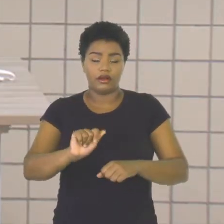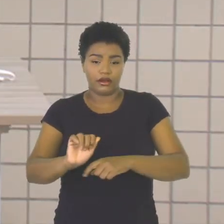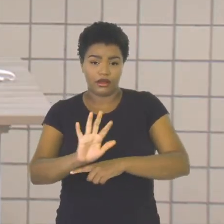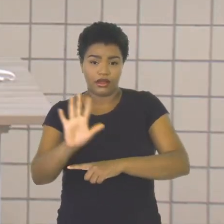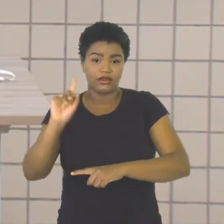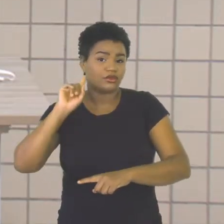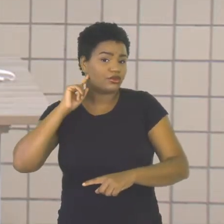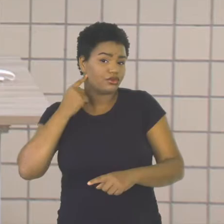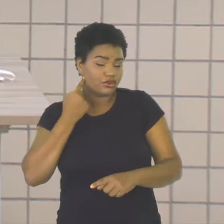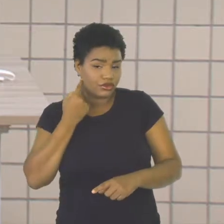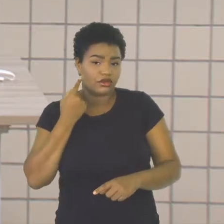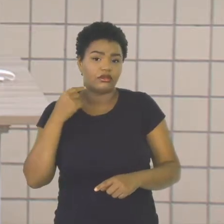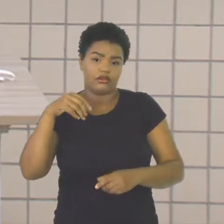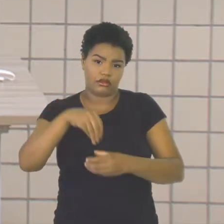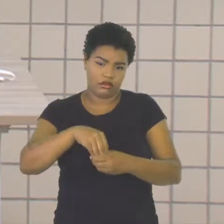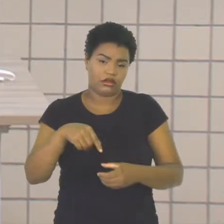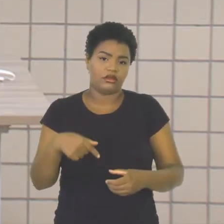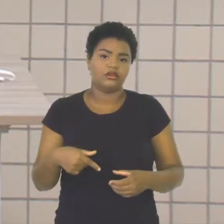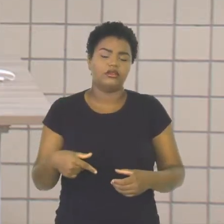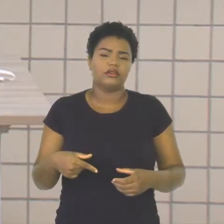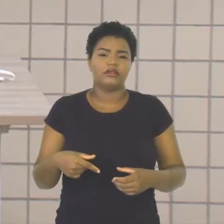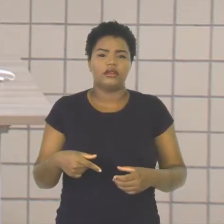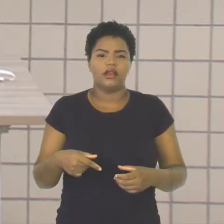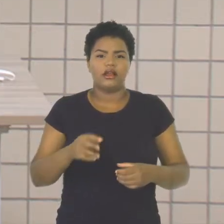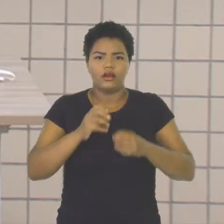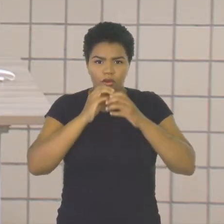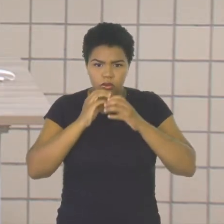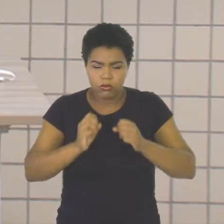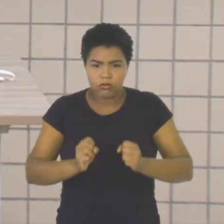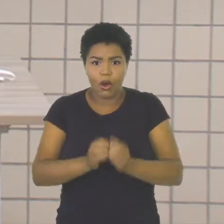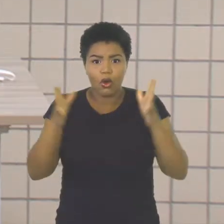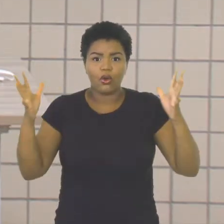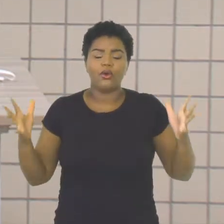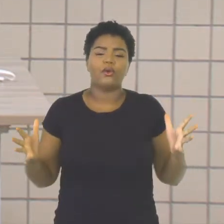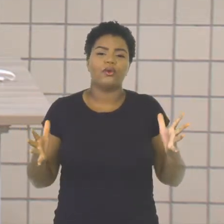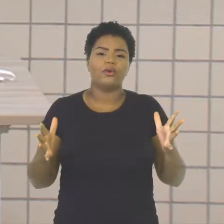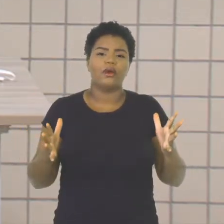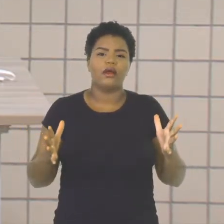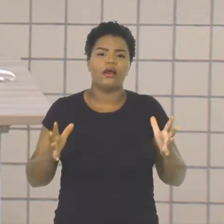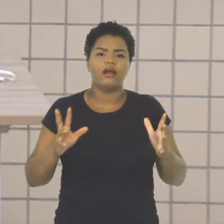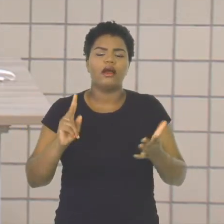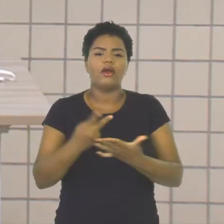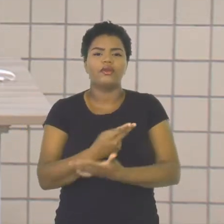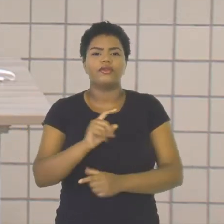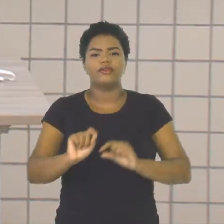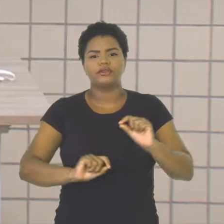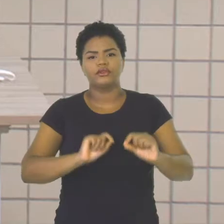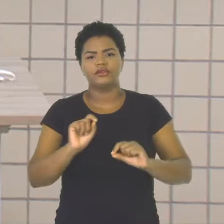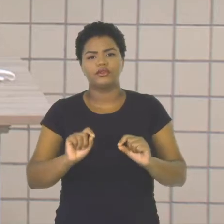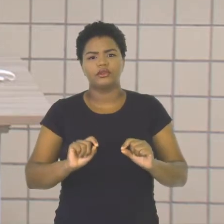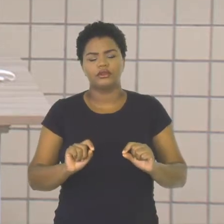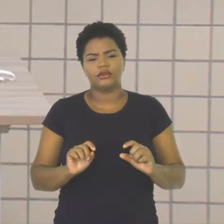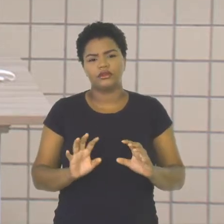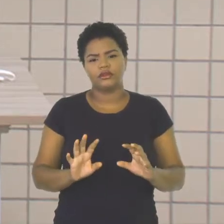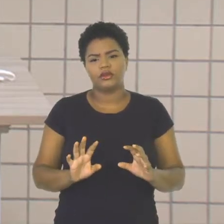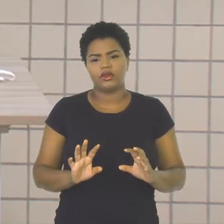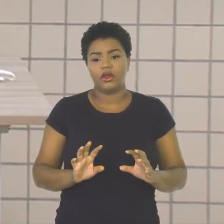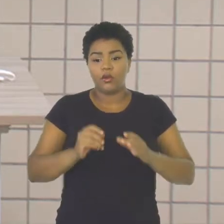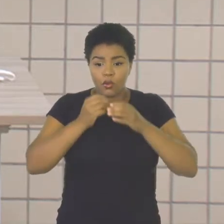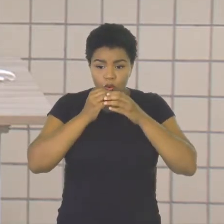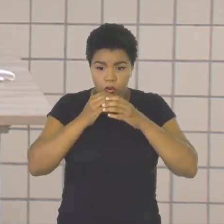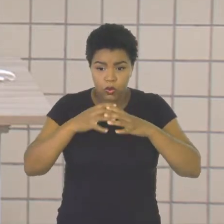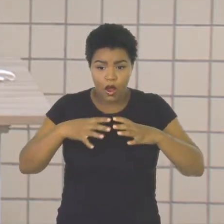vamos supor que eu estoure esse meu balão, o que vai acontecer? Todo o ar que está